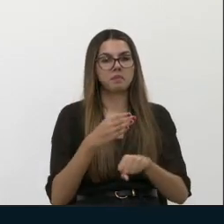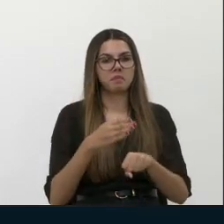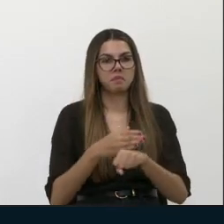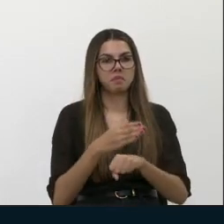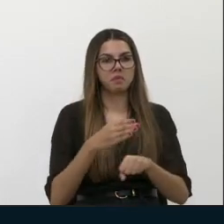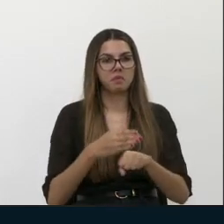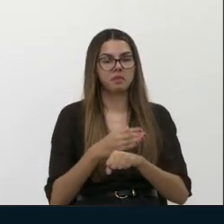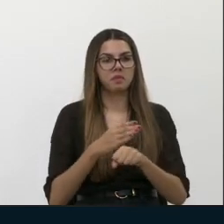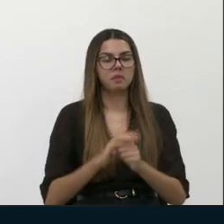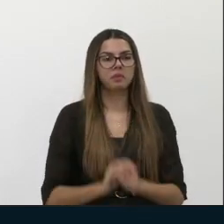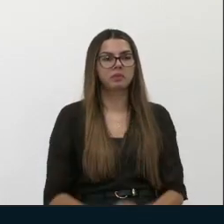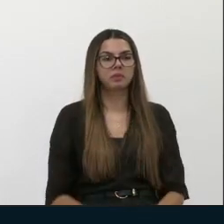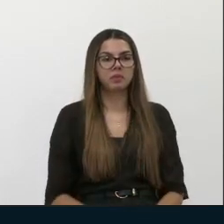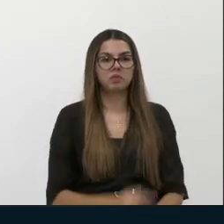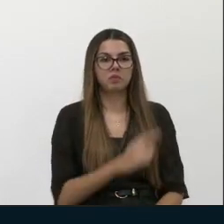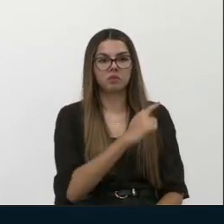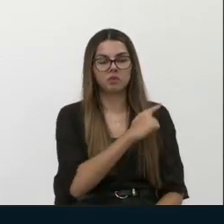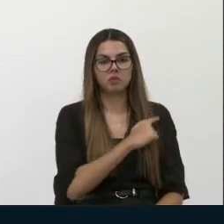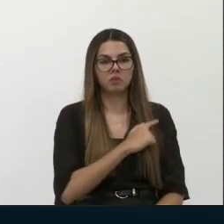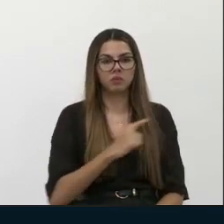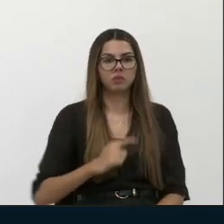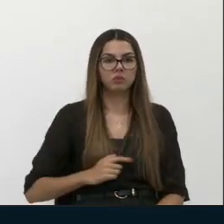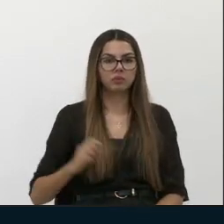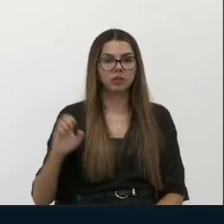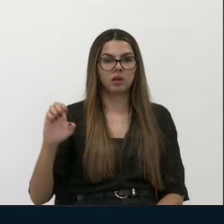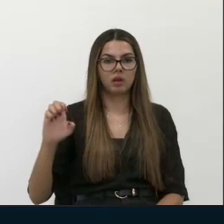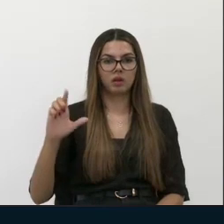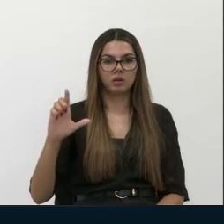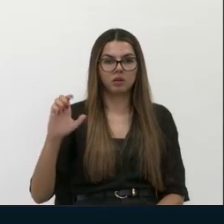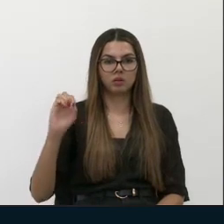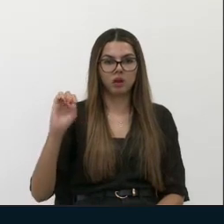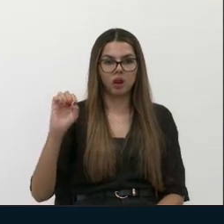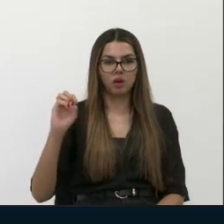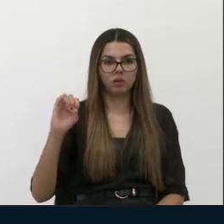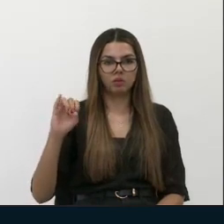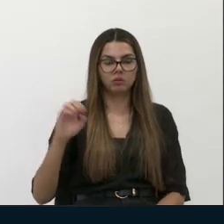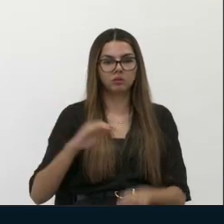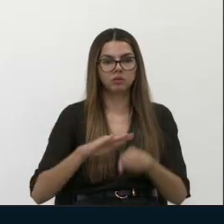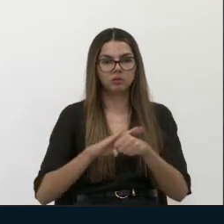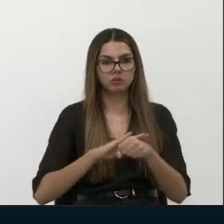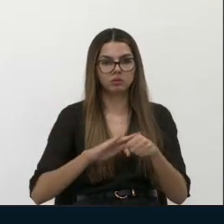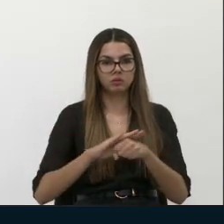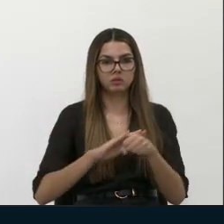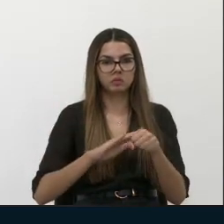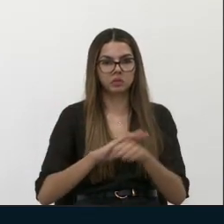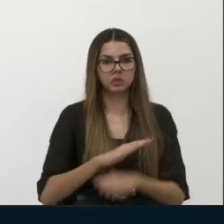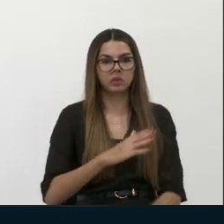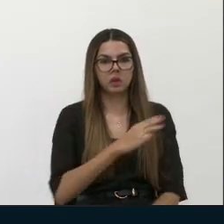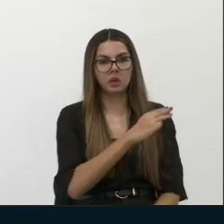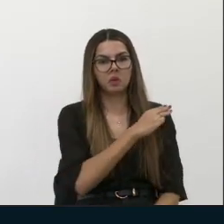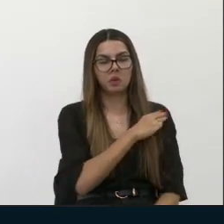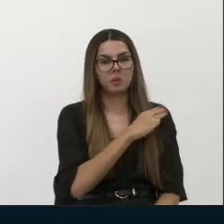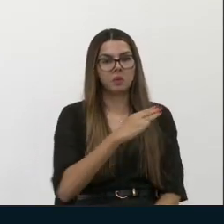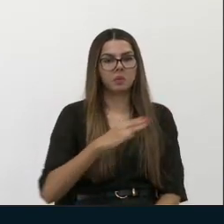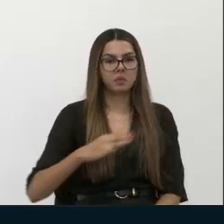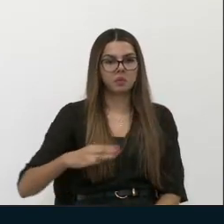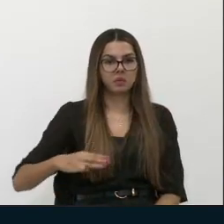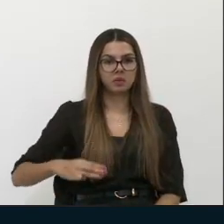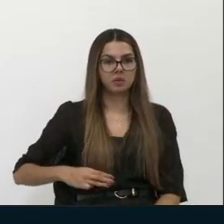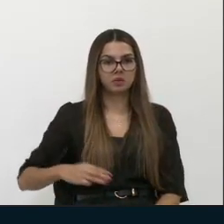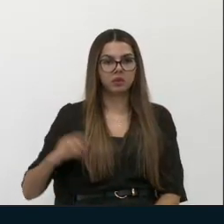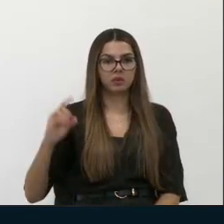no governo Eloy Pietá, conversando com a ministra, naquela oportunidade,